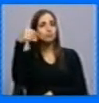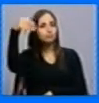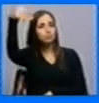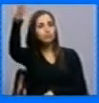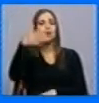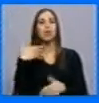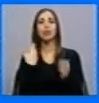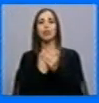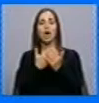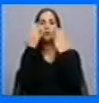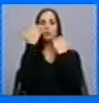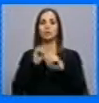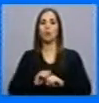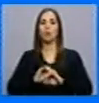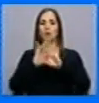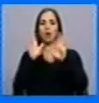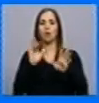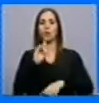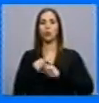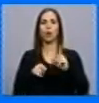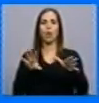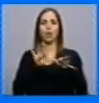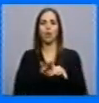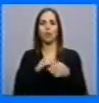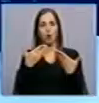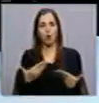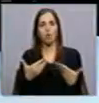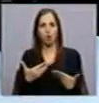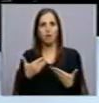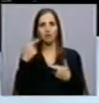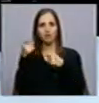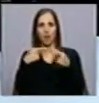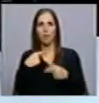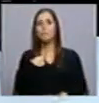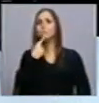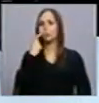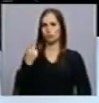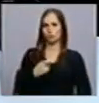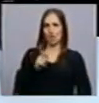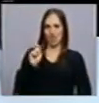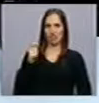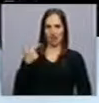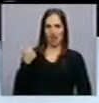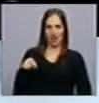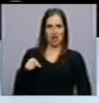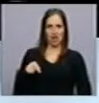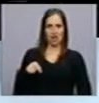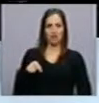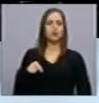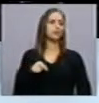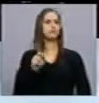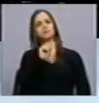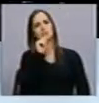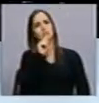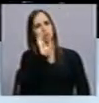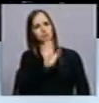mais clara do que é que está associado neste momento à Tabi. A pergunta é óbvia. Extraterrestres? Não, ainda não vamos colocar